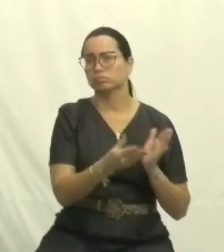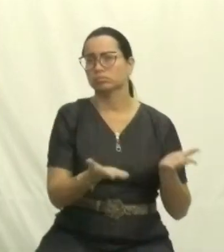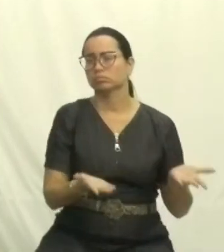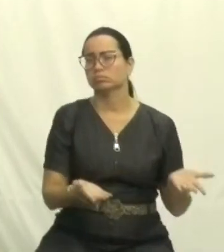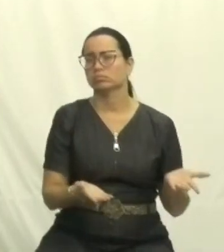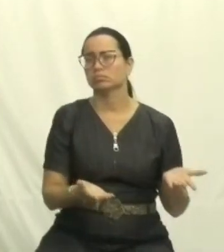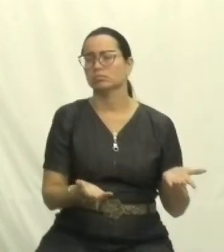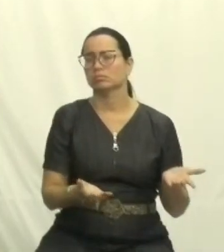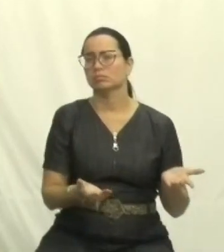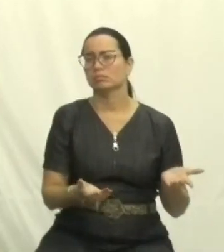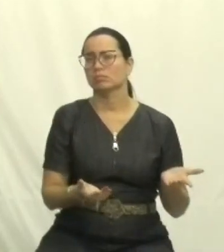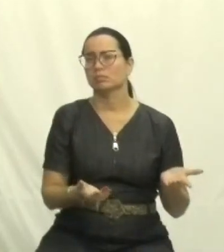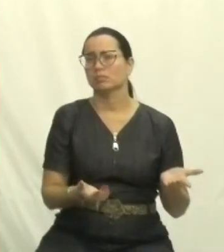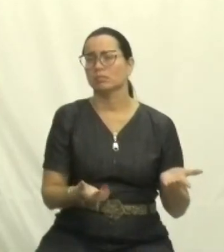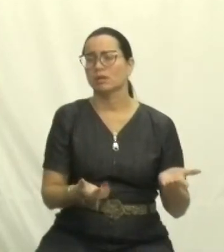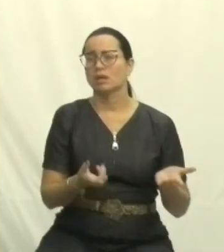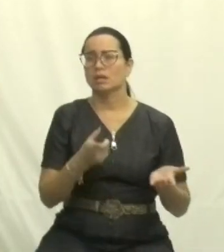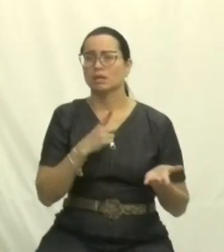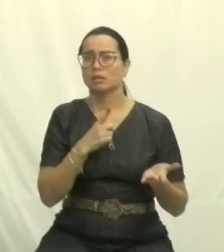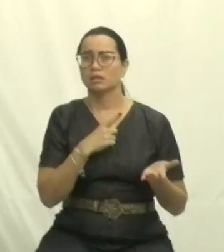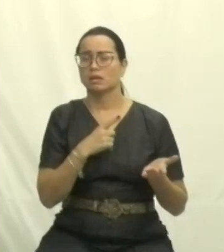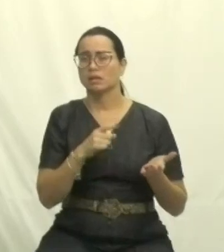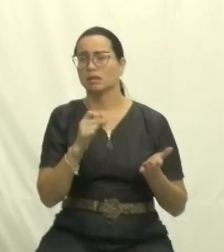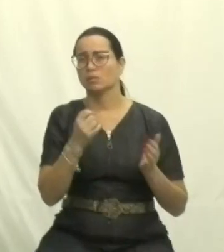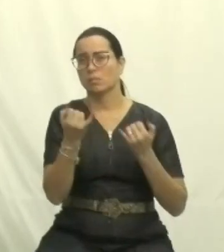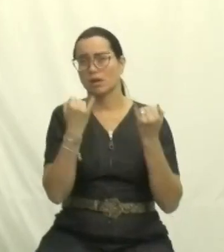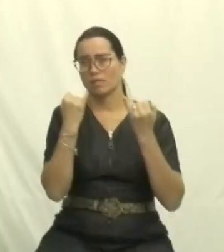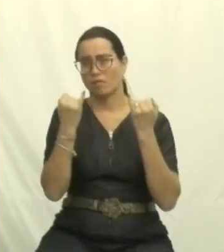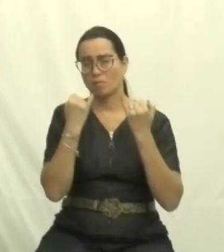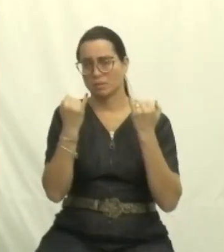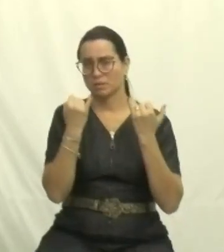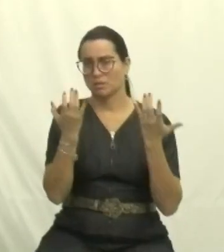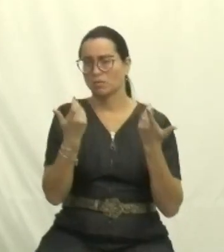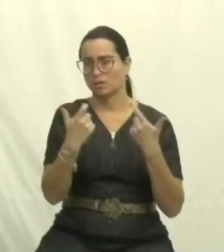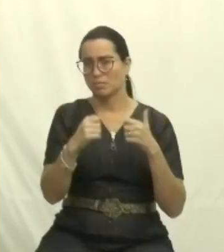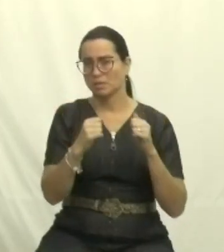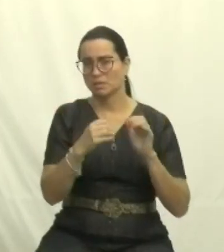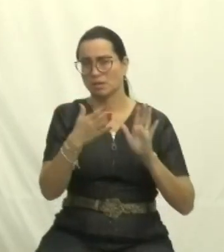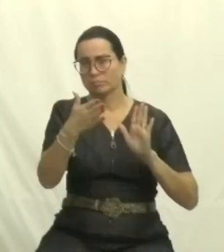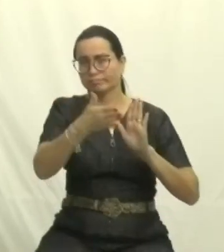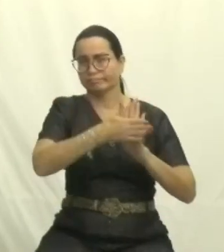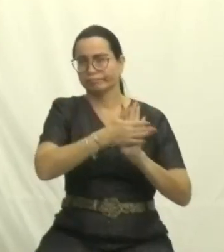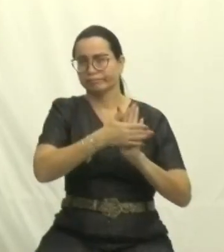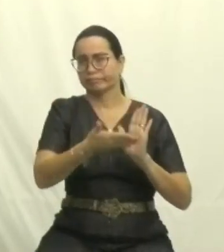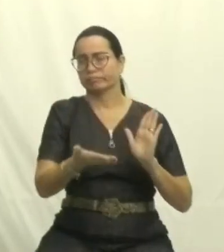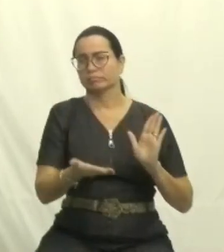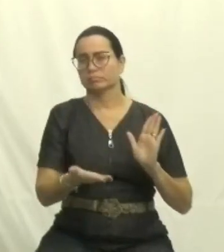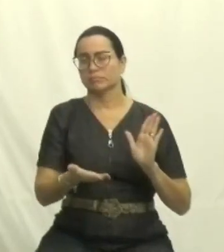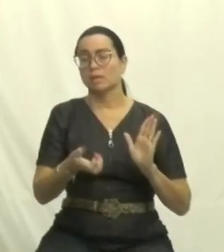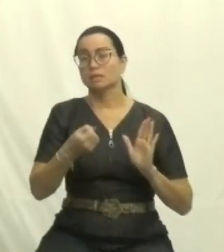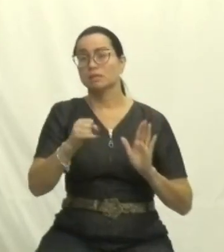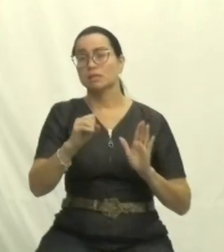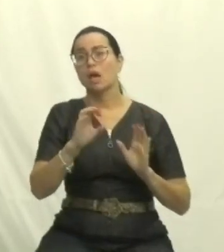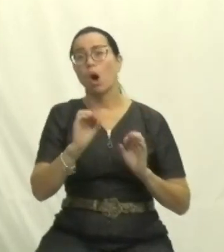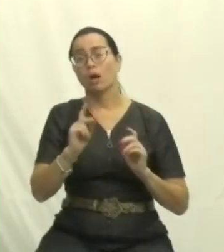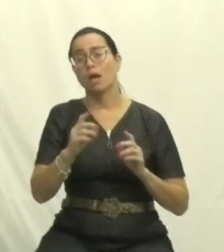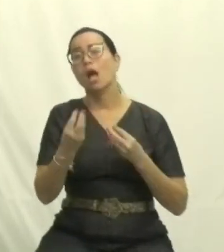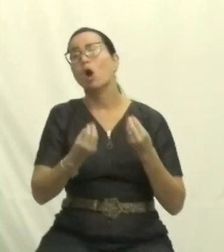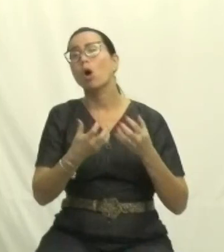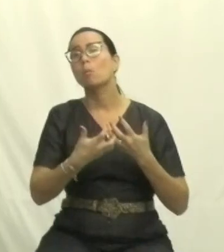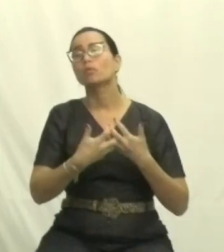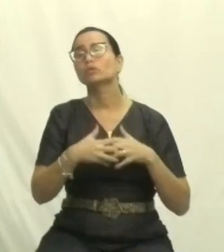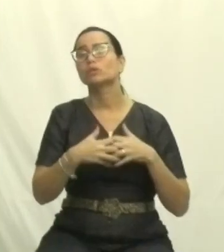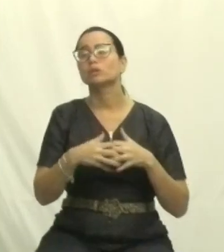físicos utilizarem as vagas específicas para deficientes? Se positivo, como funciona? Caso não exista, explicar